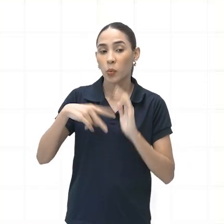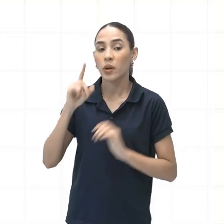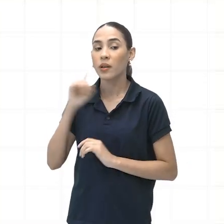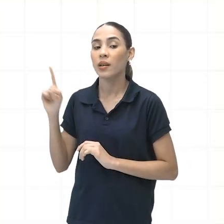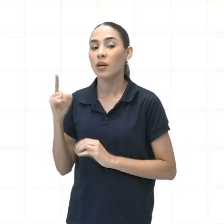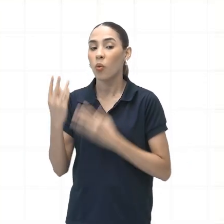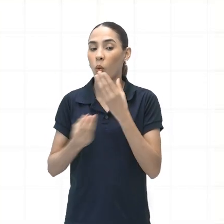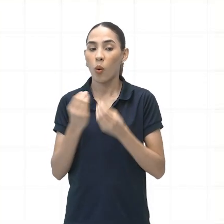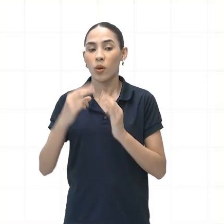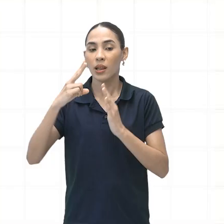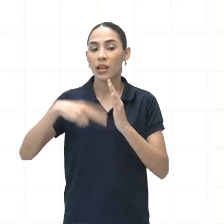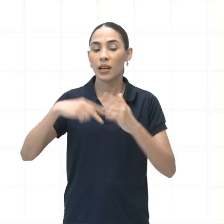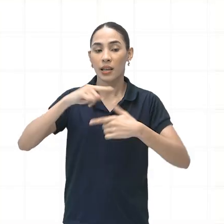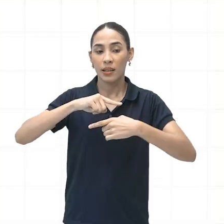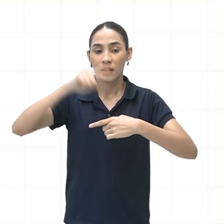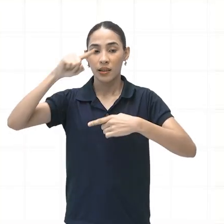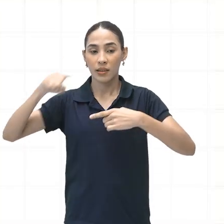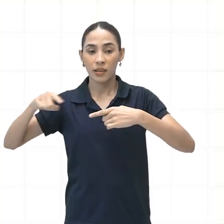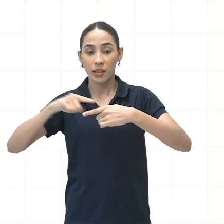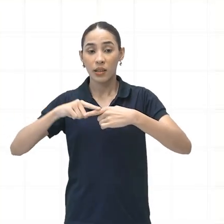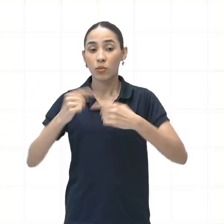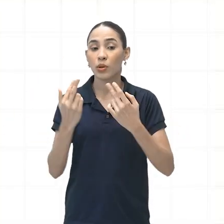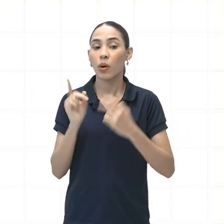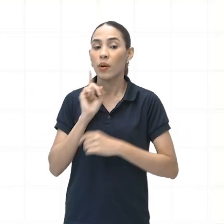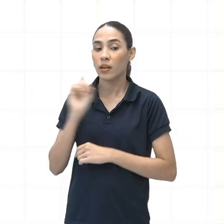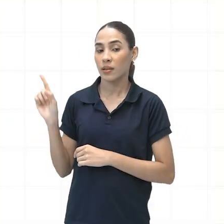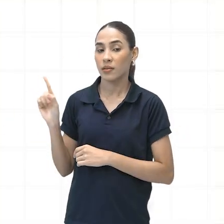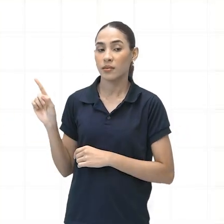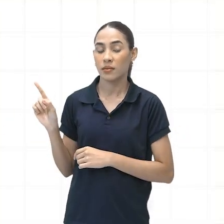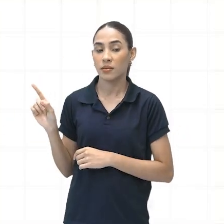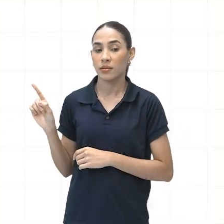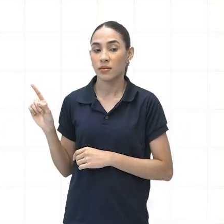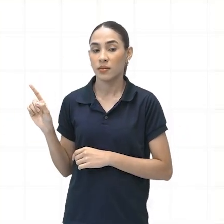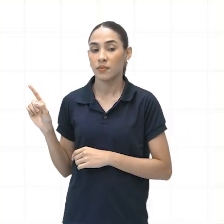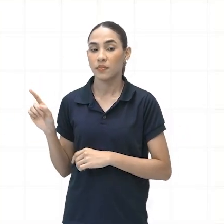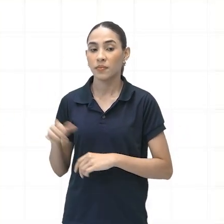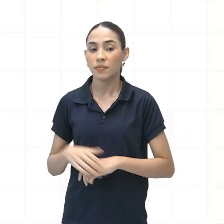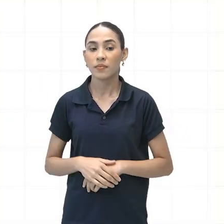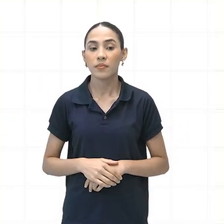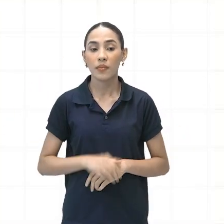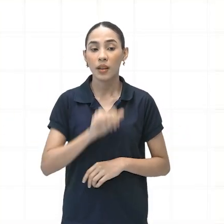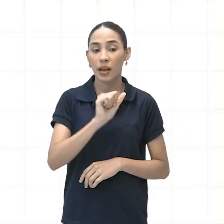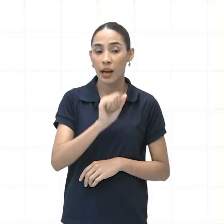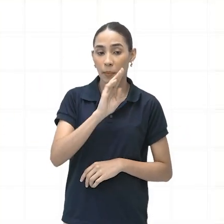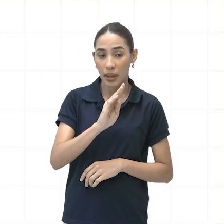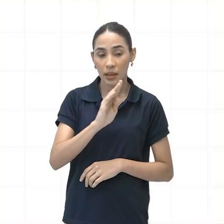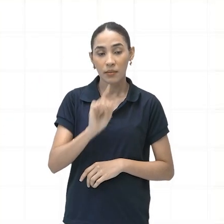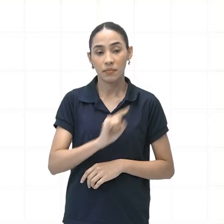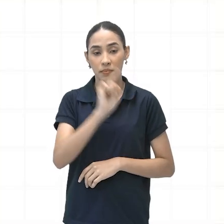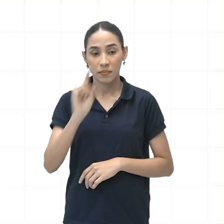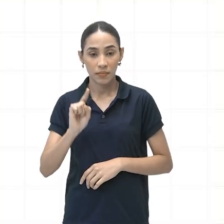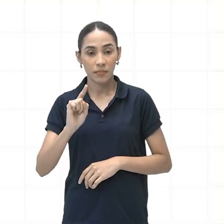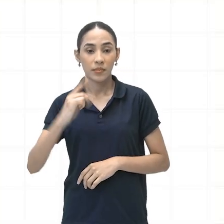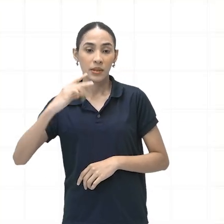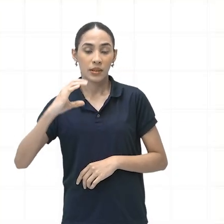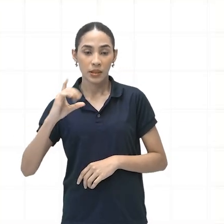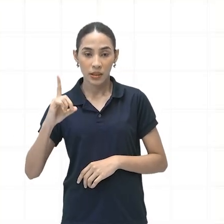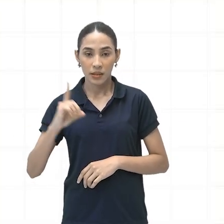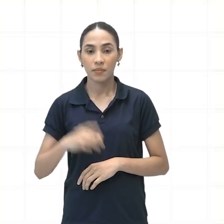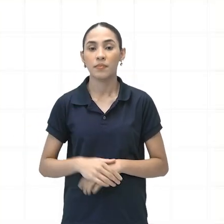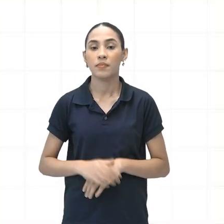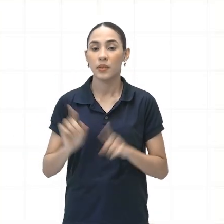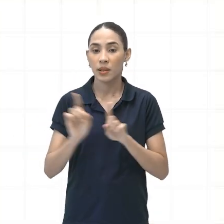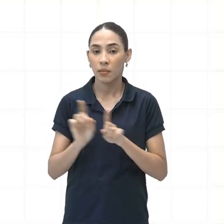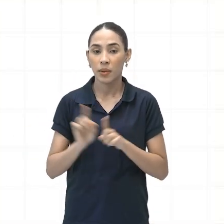ó. AB está para CD. Aí, assim como